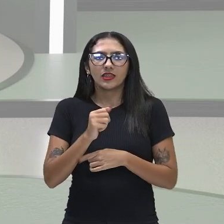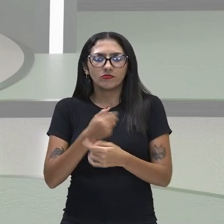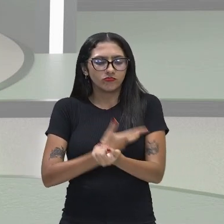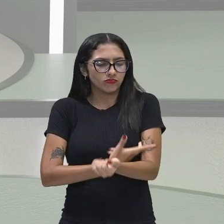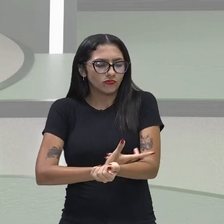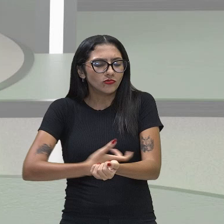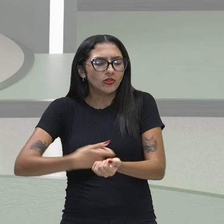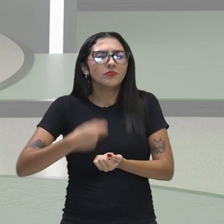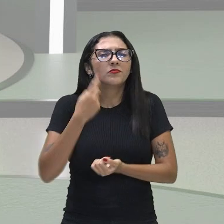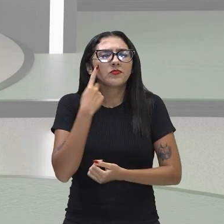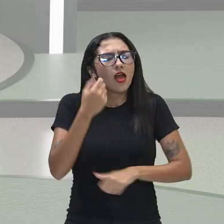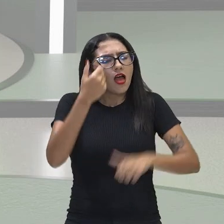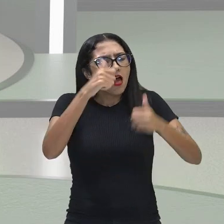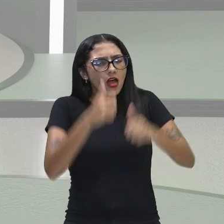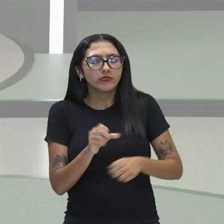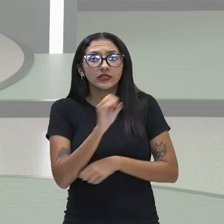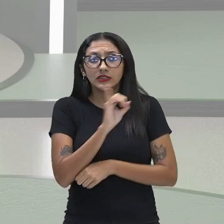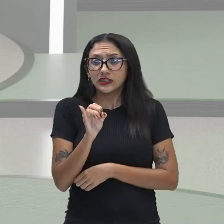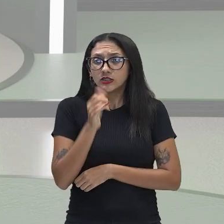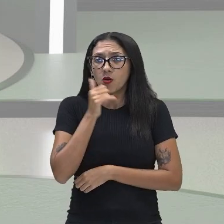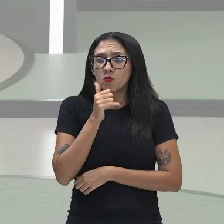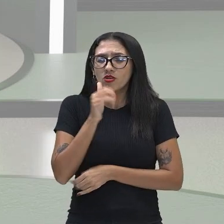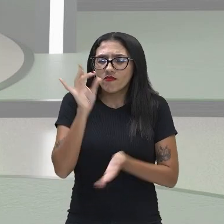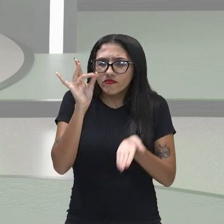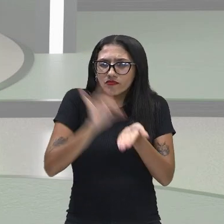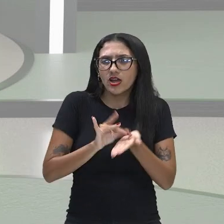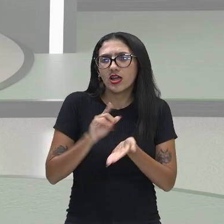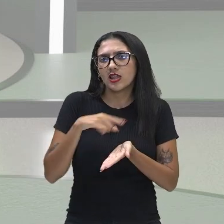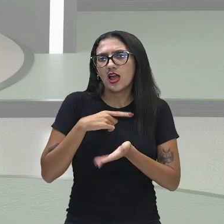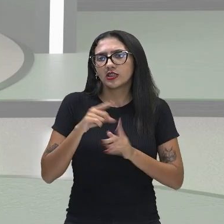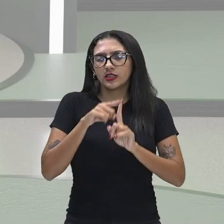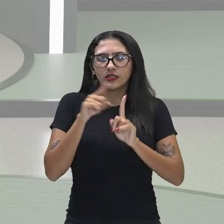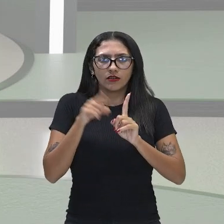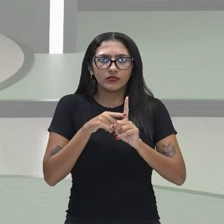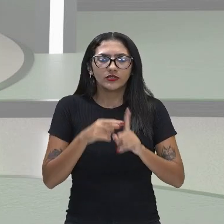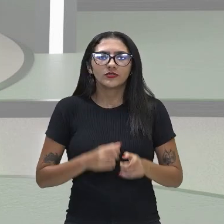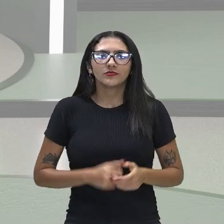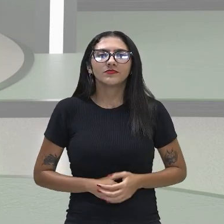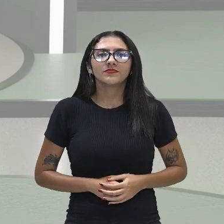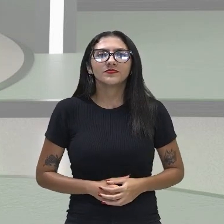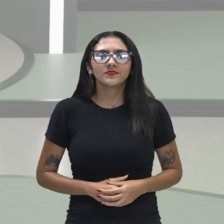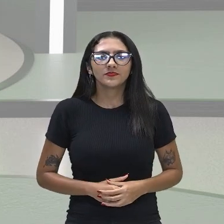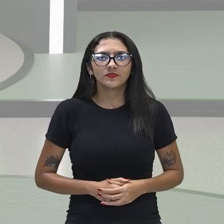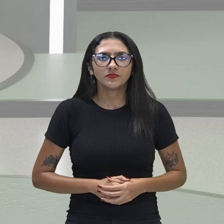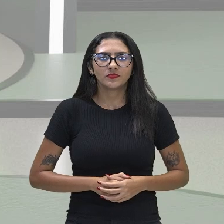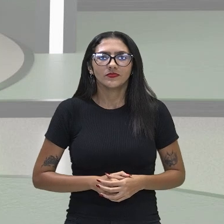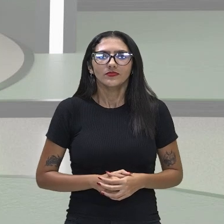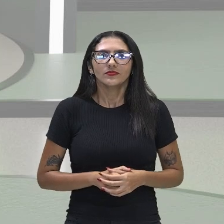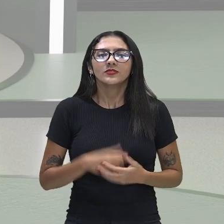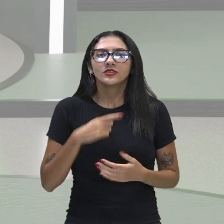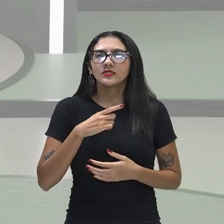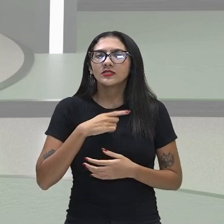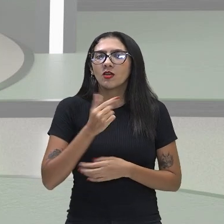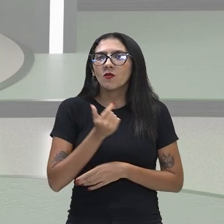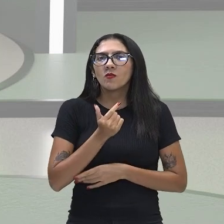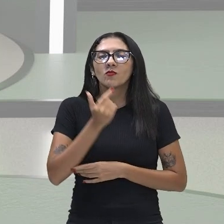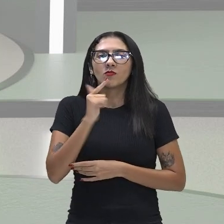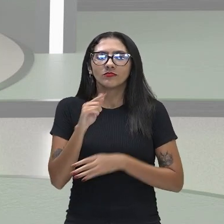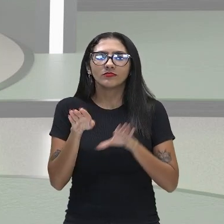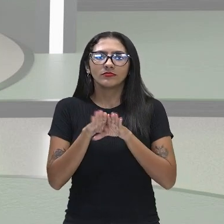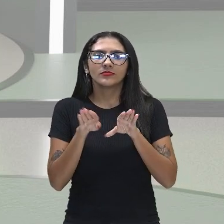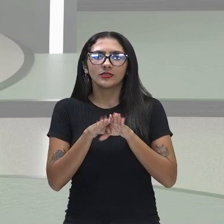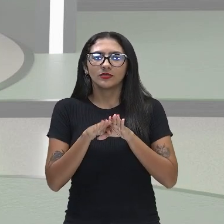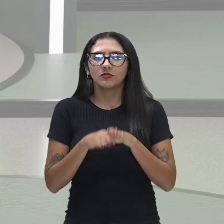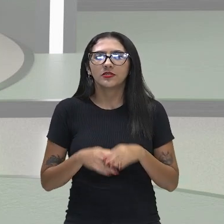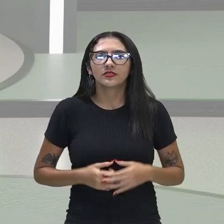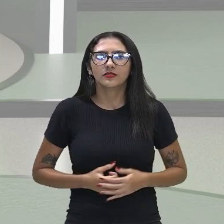para determinar se uma mulher realmente está grávida, tá bom? Tem mais um hormônio, né? A progesterona,